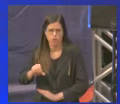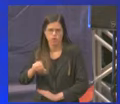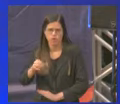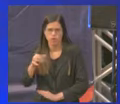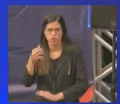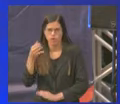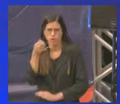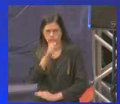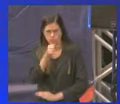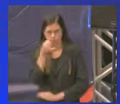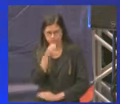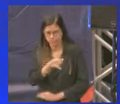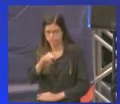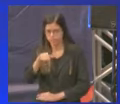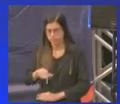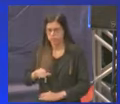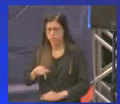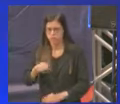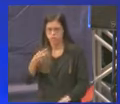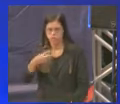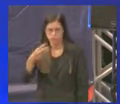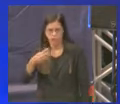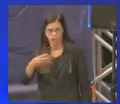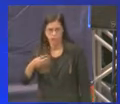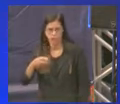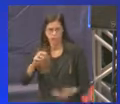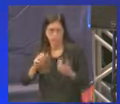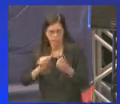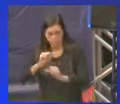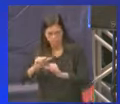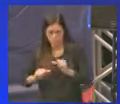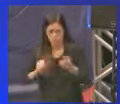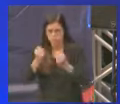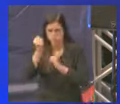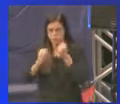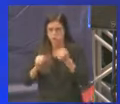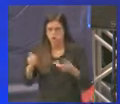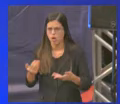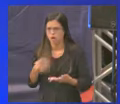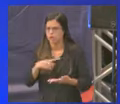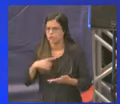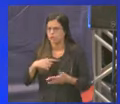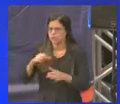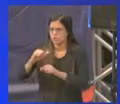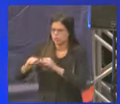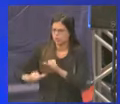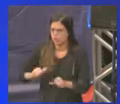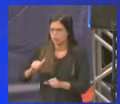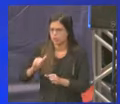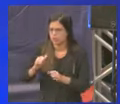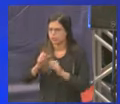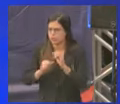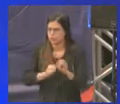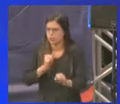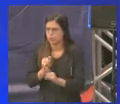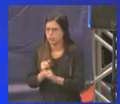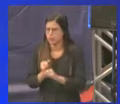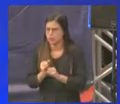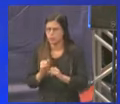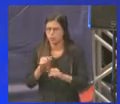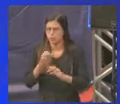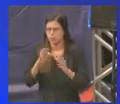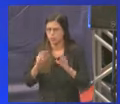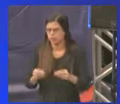nos últimos 50 anos, de certa forma, chamada terceira revolução industrial. E agora a gente tem toda a transformação digital, como está ali, mas também todos aqueles outros eixos que eu